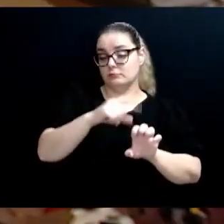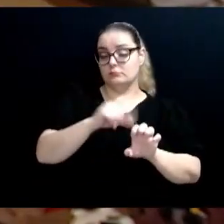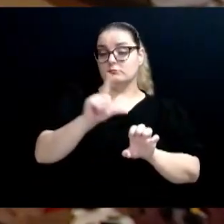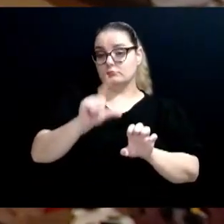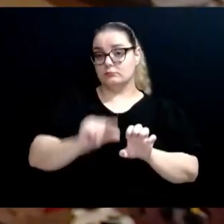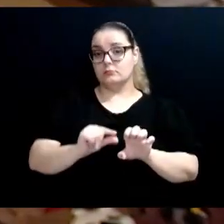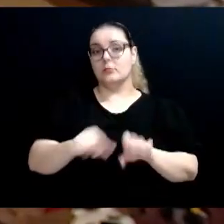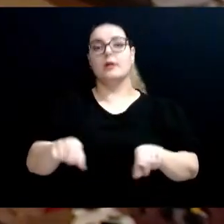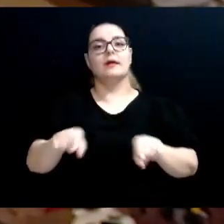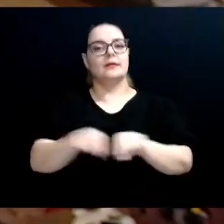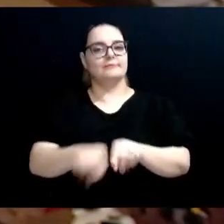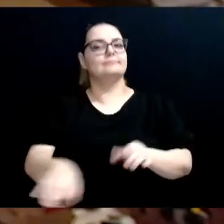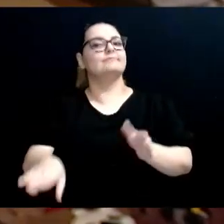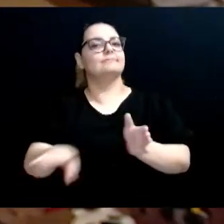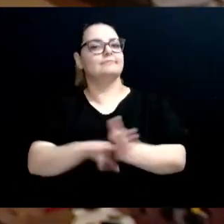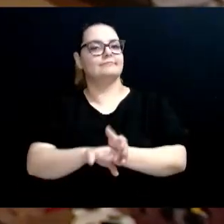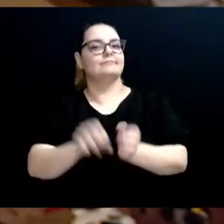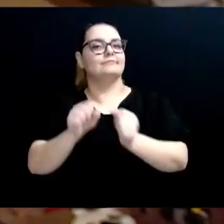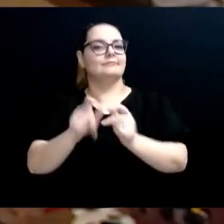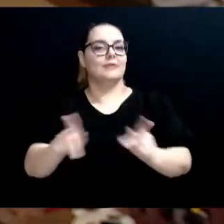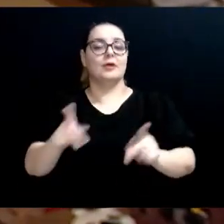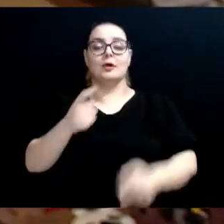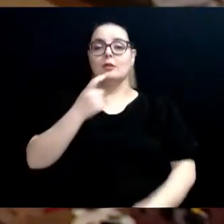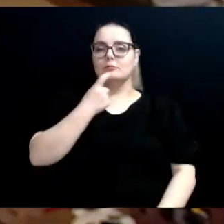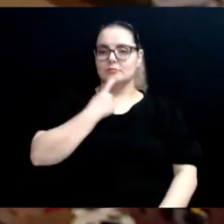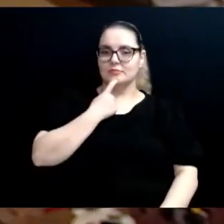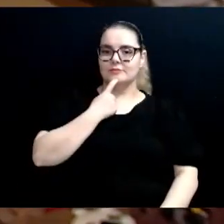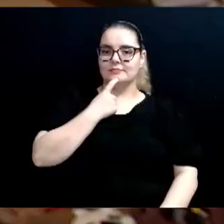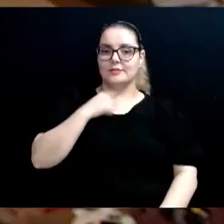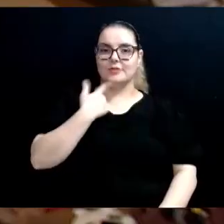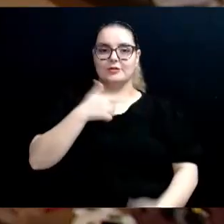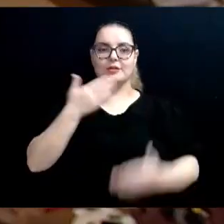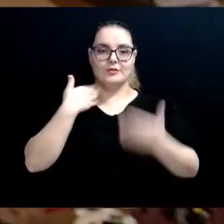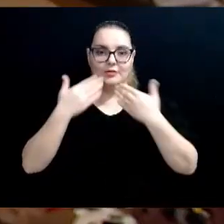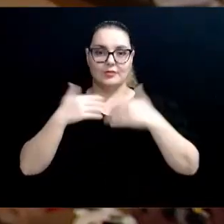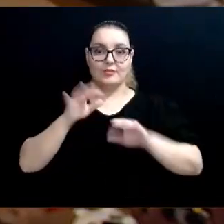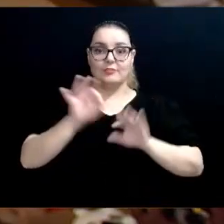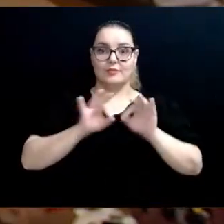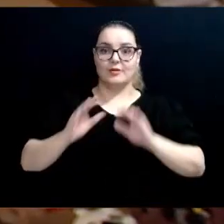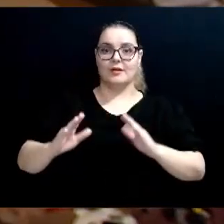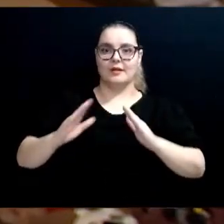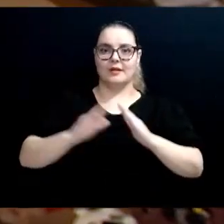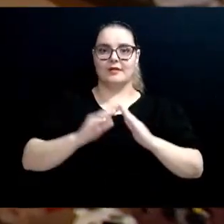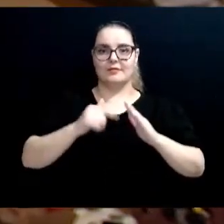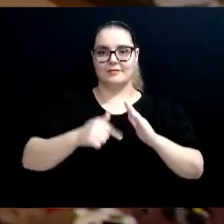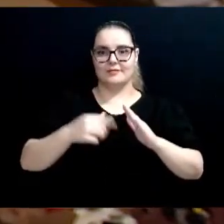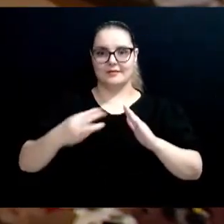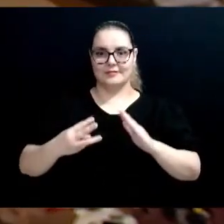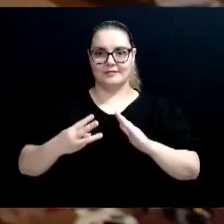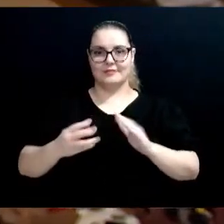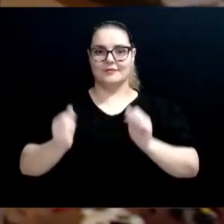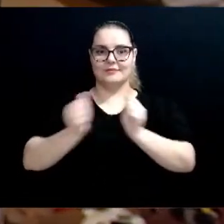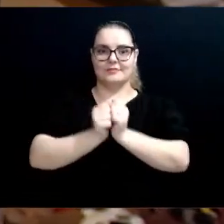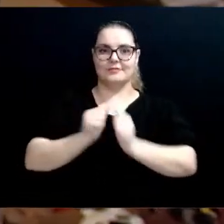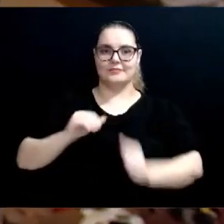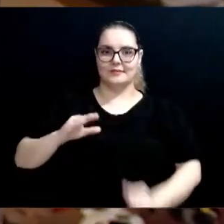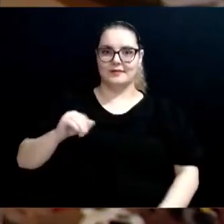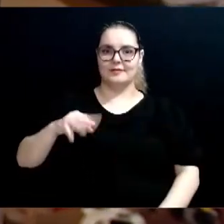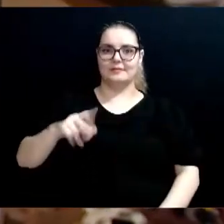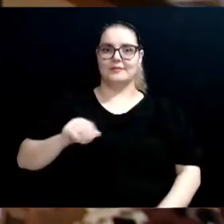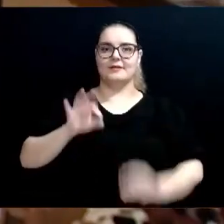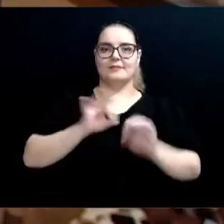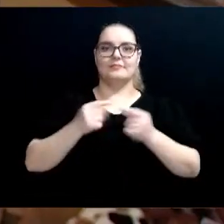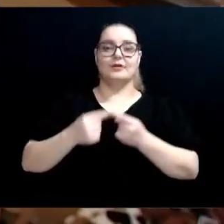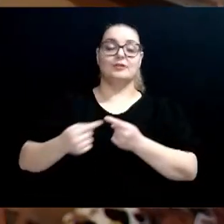e microempreendedores e que também, olha, chegou a um shopping de Campinas. Nós vamos falar do projeto da